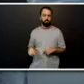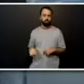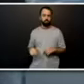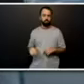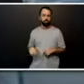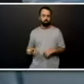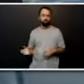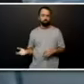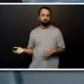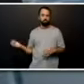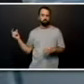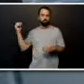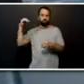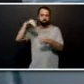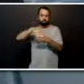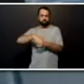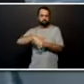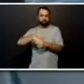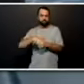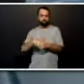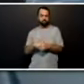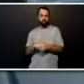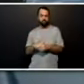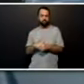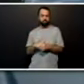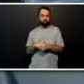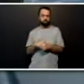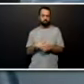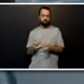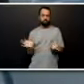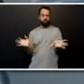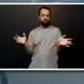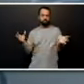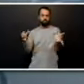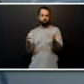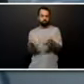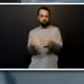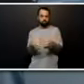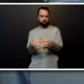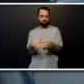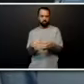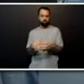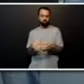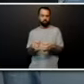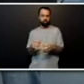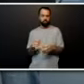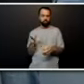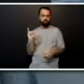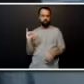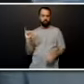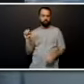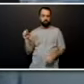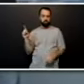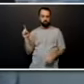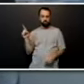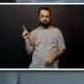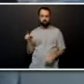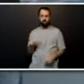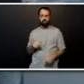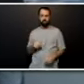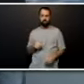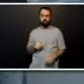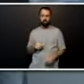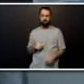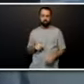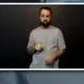estão contidos, estão dentro dos inteiros.